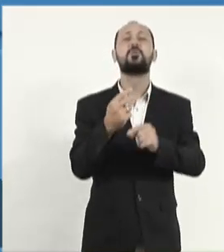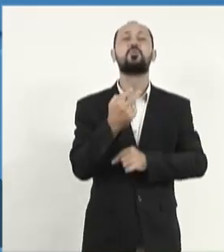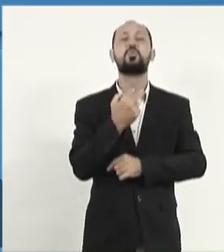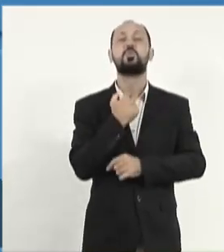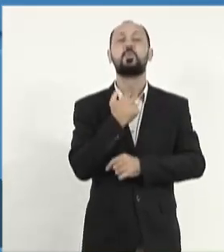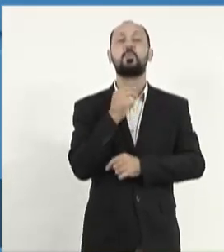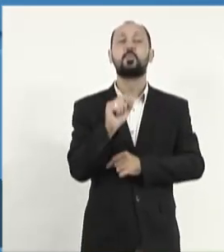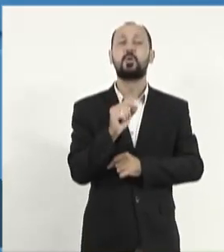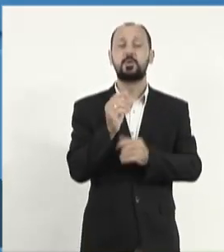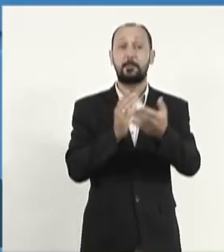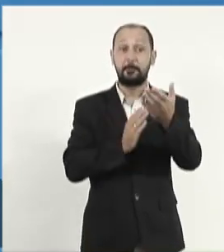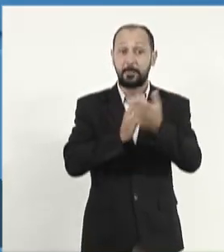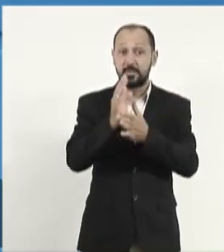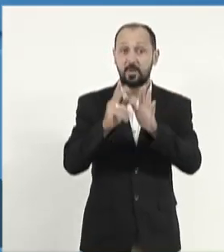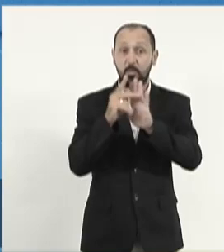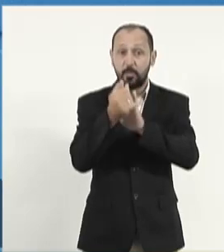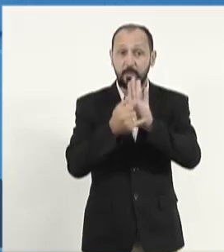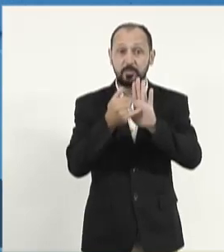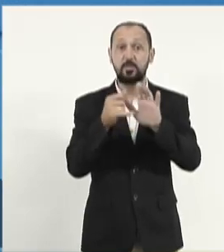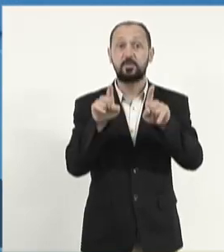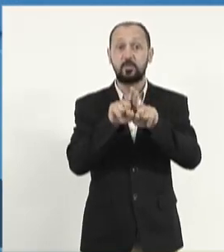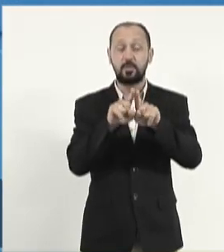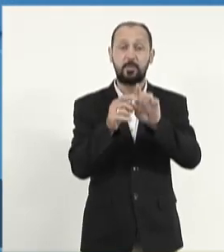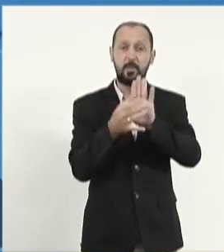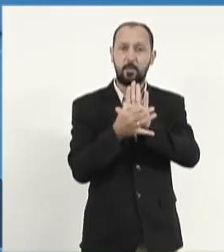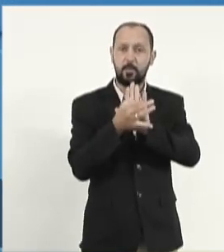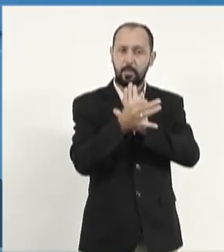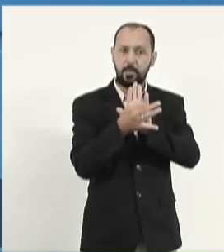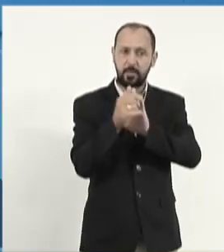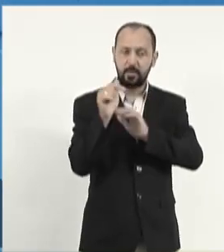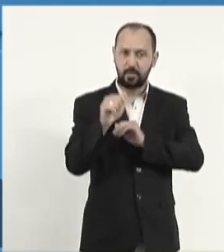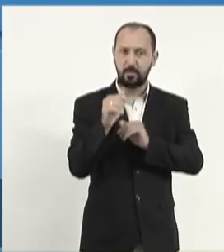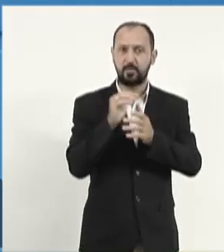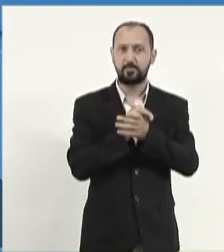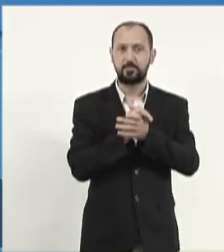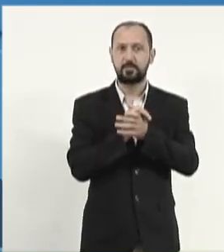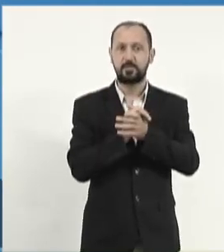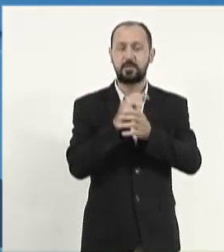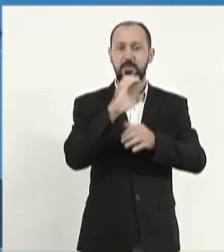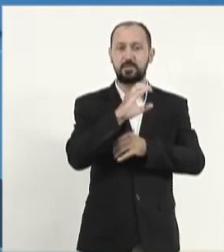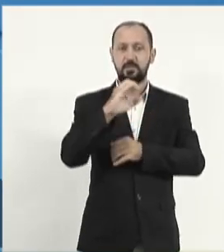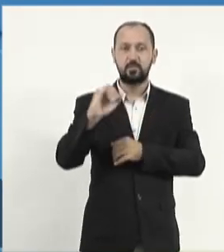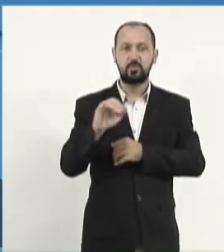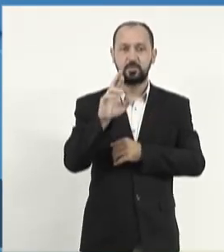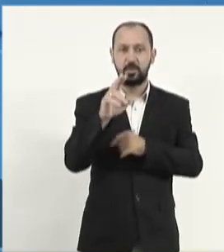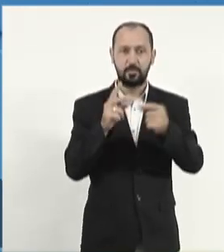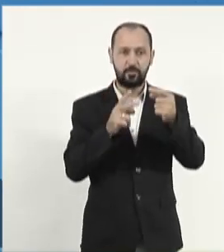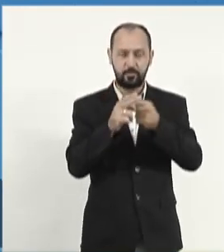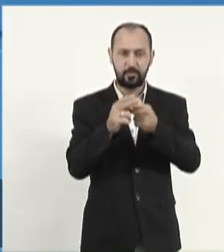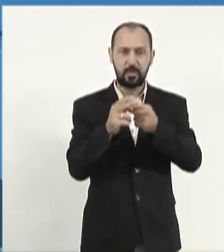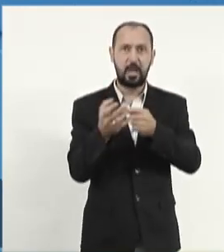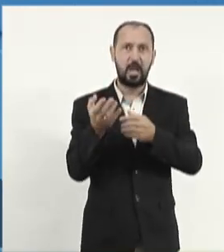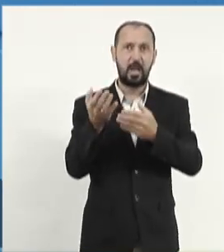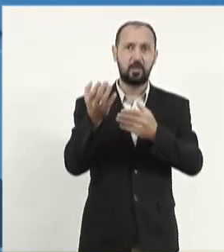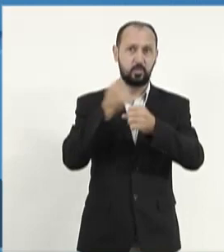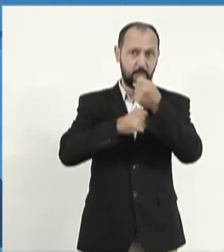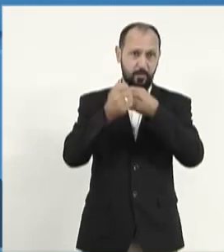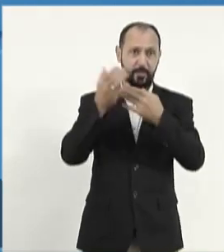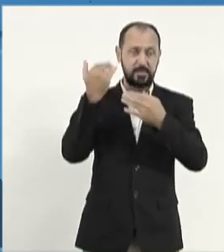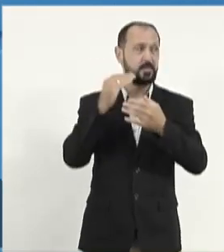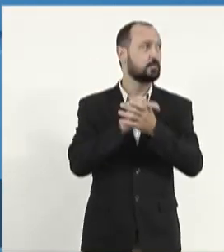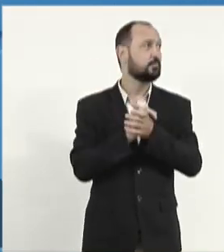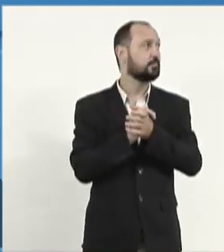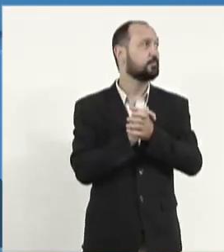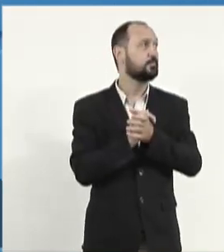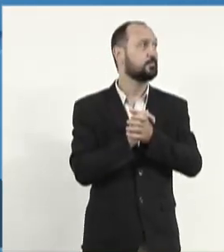aqui aprovar um projeto que eu também propus e que foi barrado na CCJ, na legislatura passada, mas que